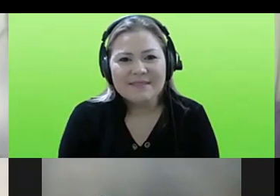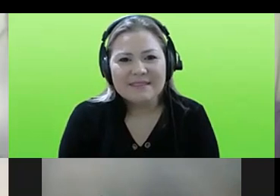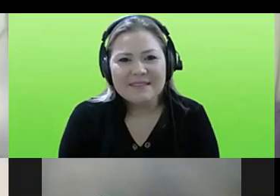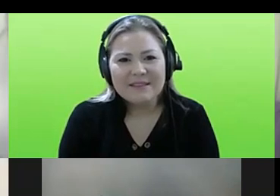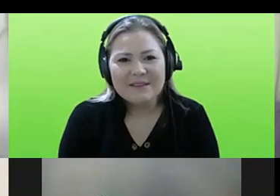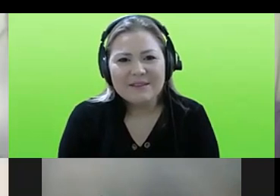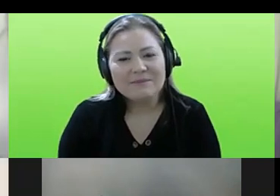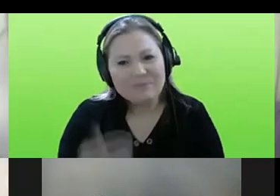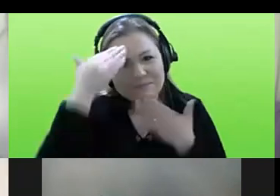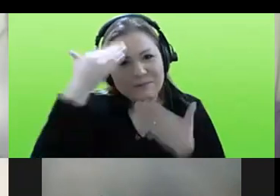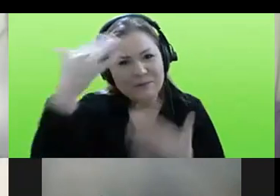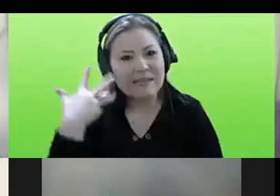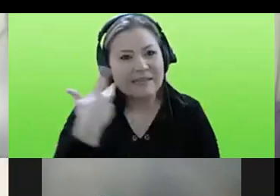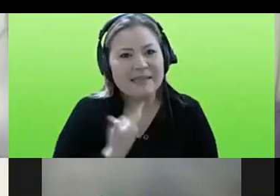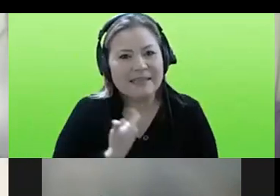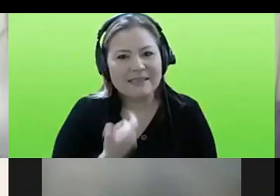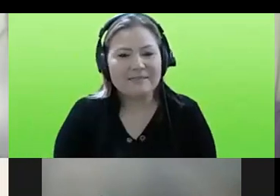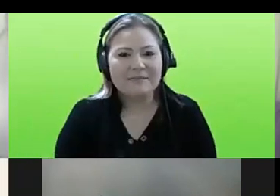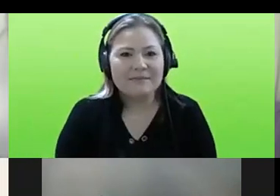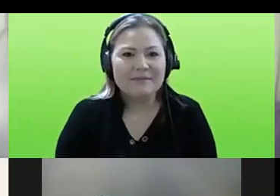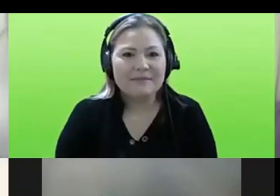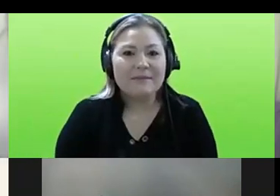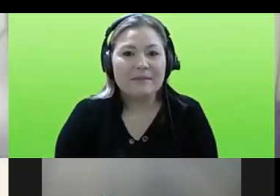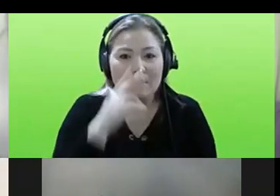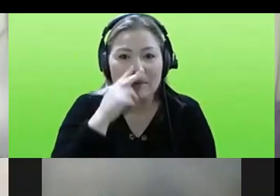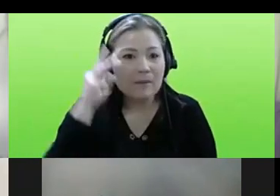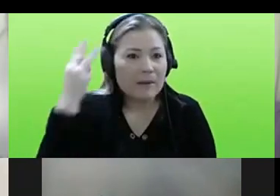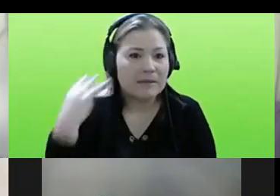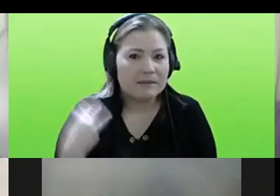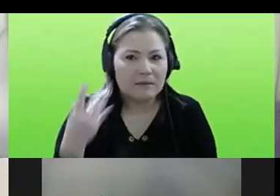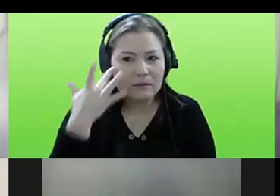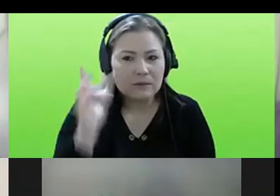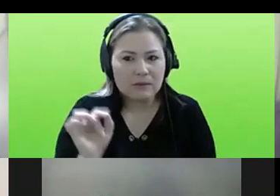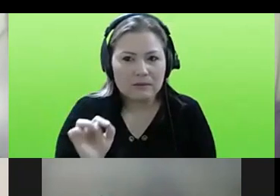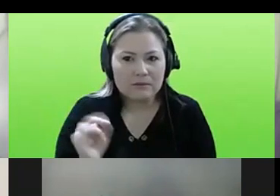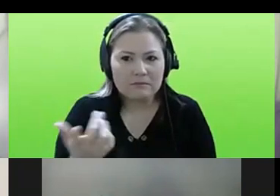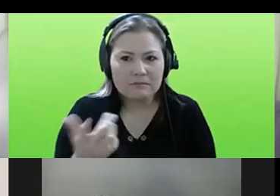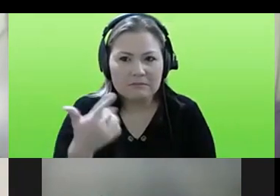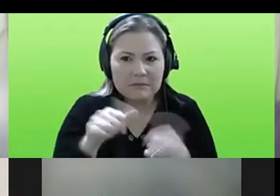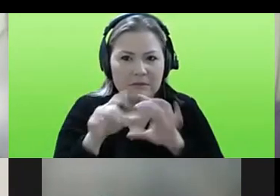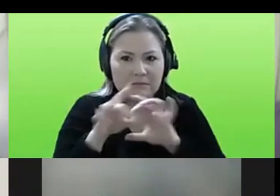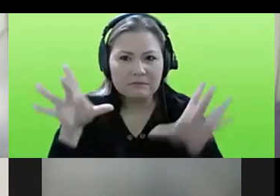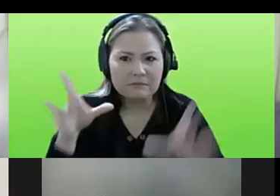Muito obrigado, Kelly. A Wesley Nogueira, não sei se está.